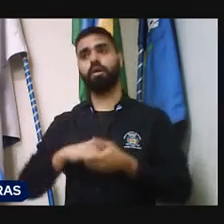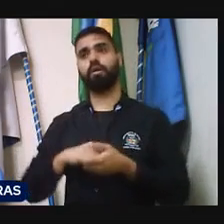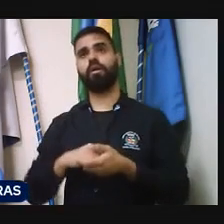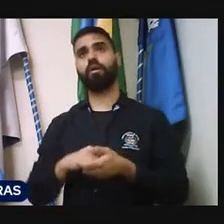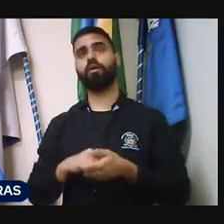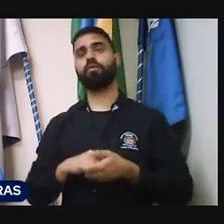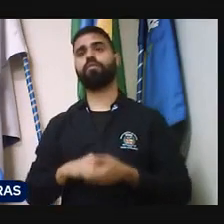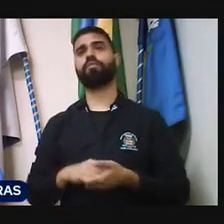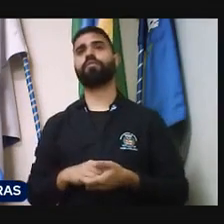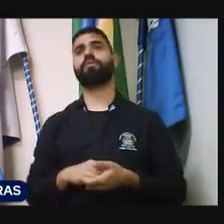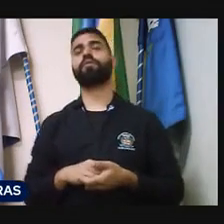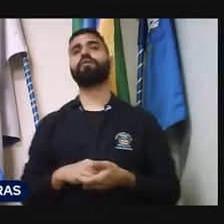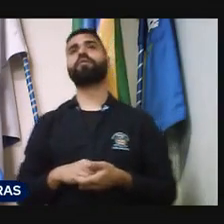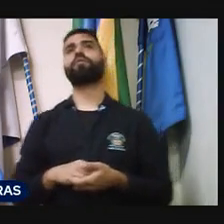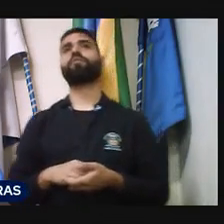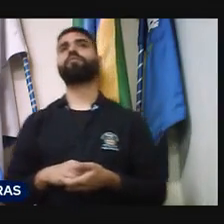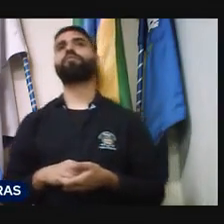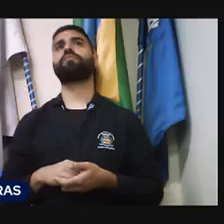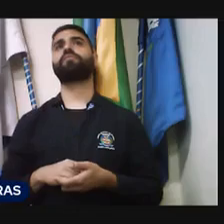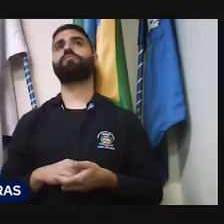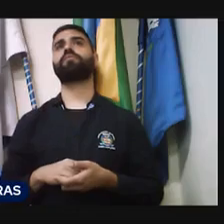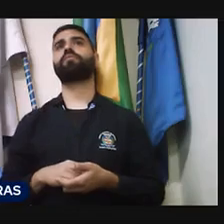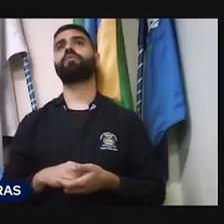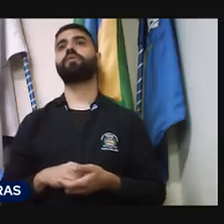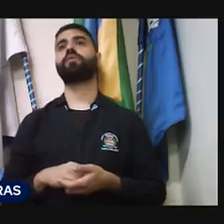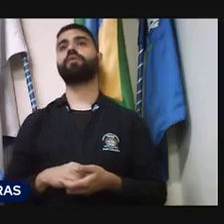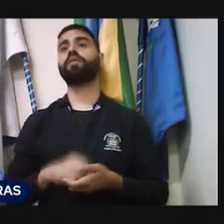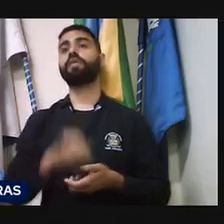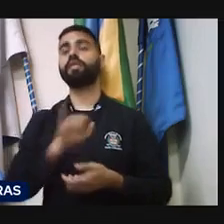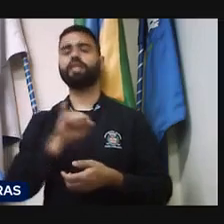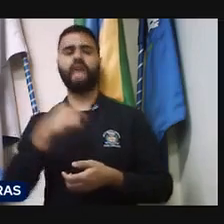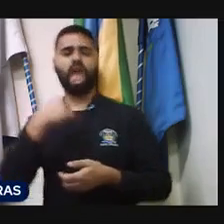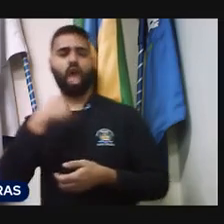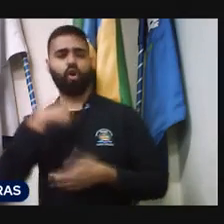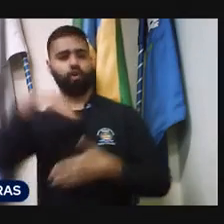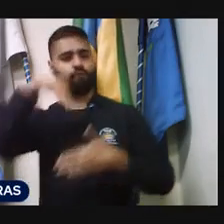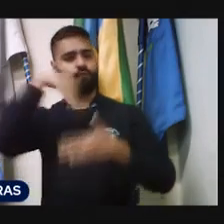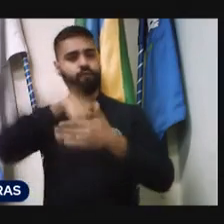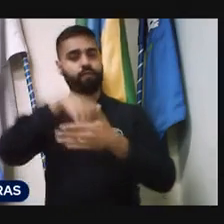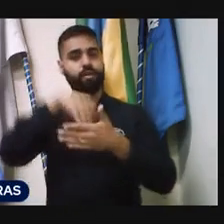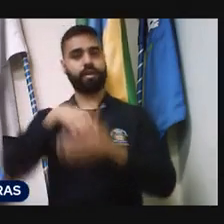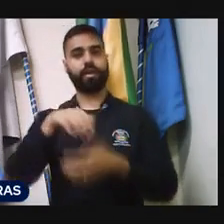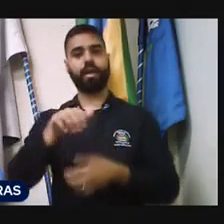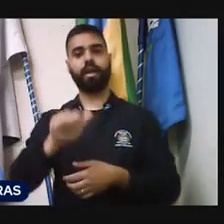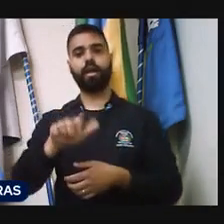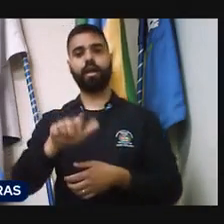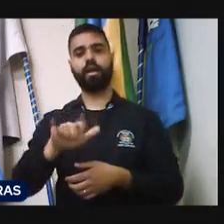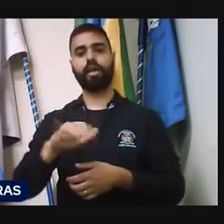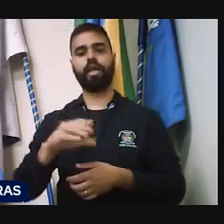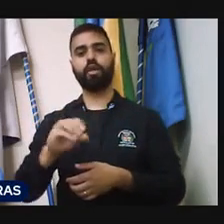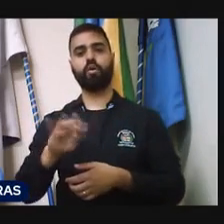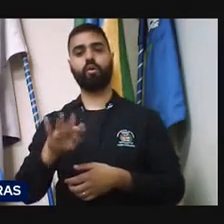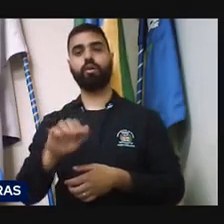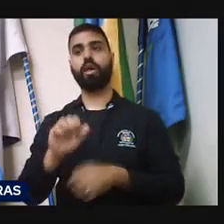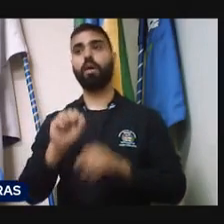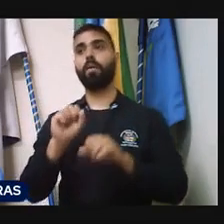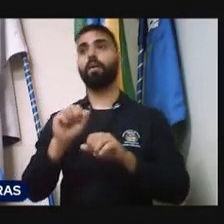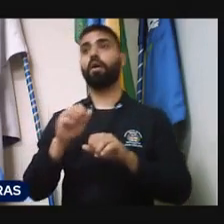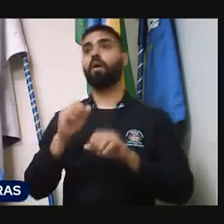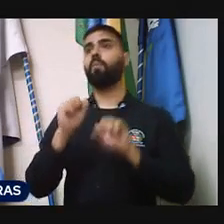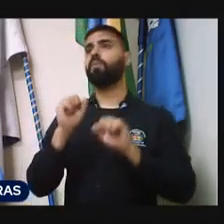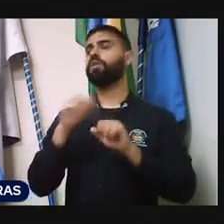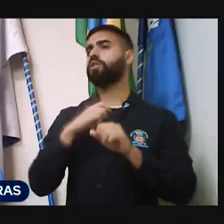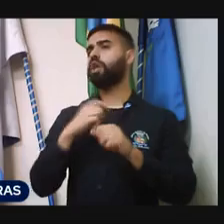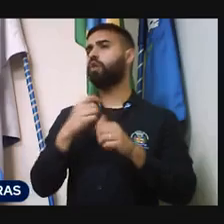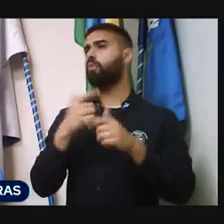alguma atual gestão E se eu não votasse a favor da alíquota eu poderia ter sanções do meu